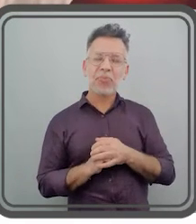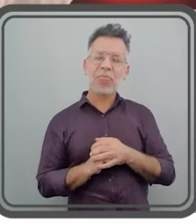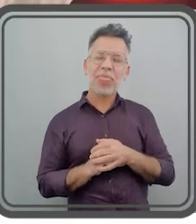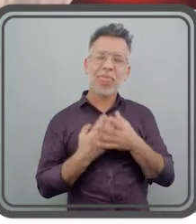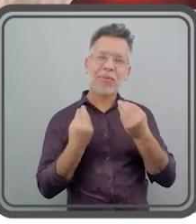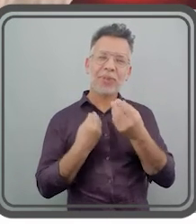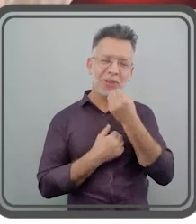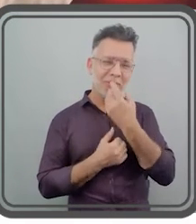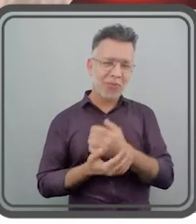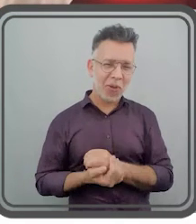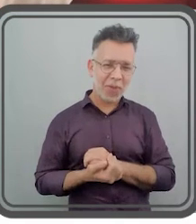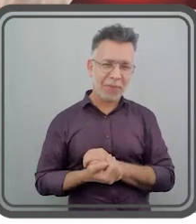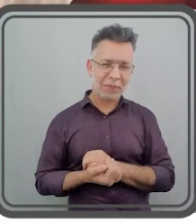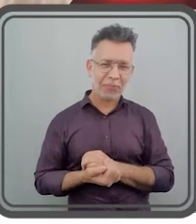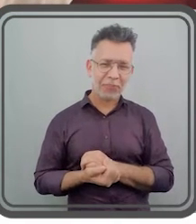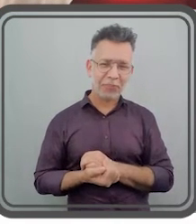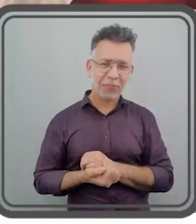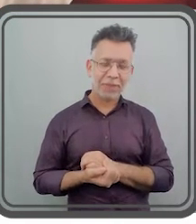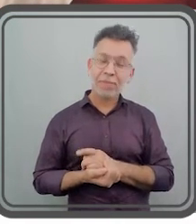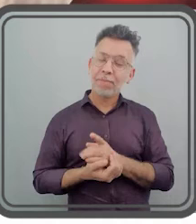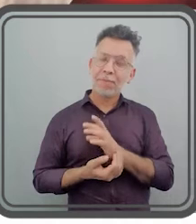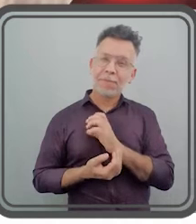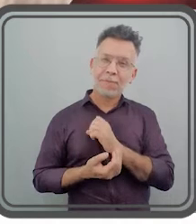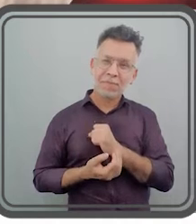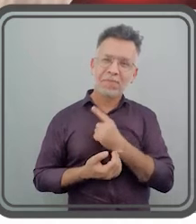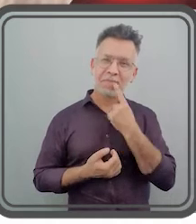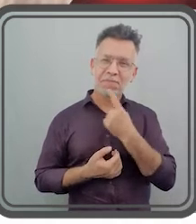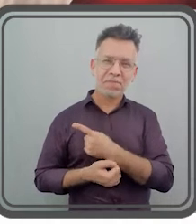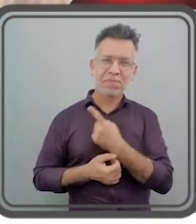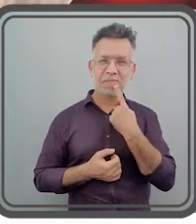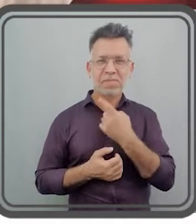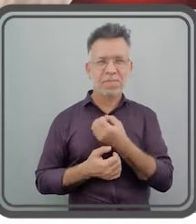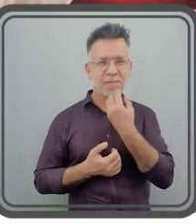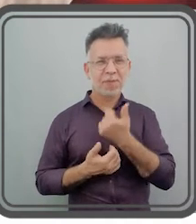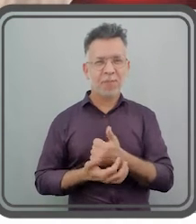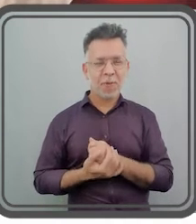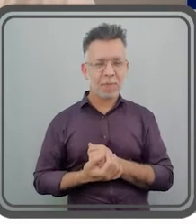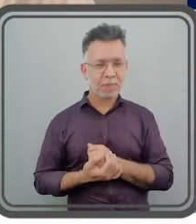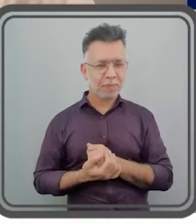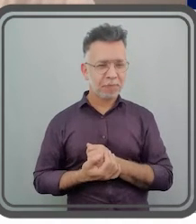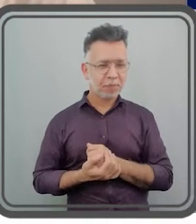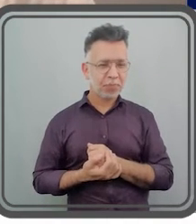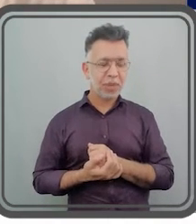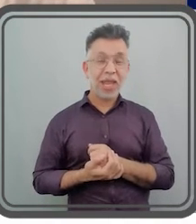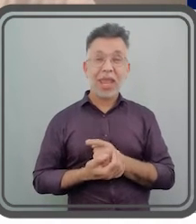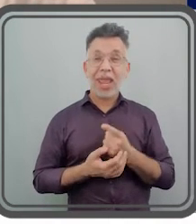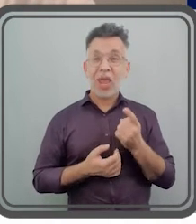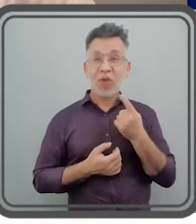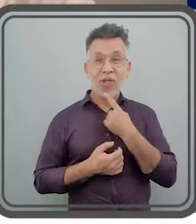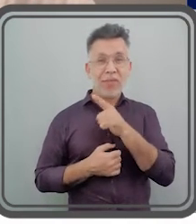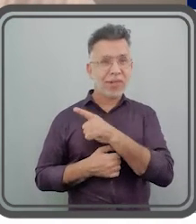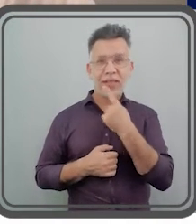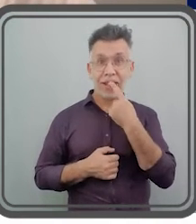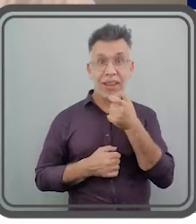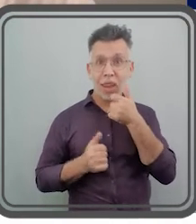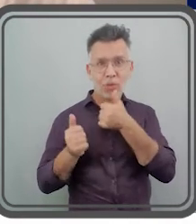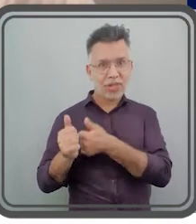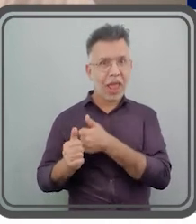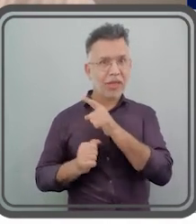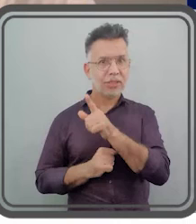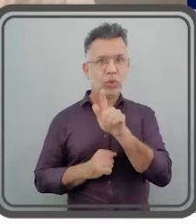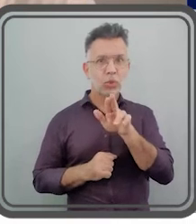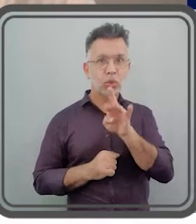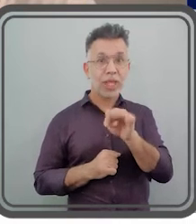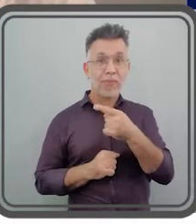muito boa essa foi ótima essa gostei deixa eu trazer aqui pessoal para quem não segue ainda o